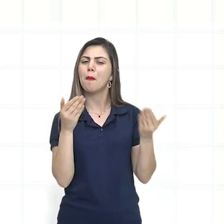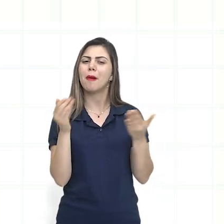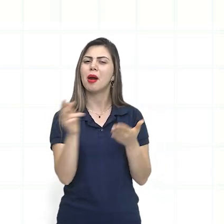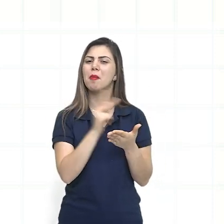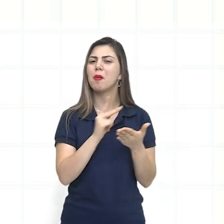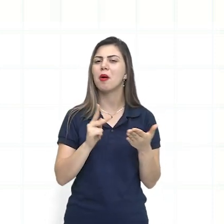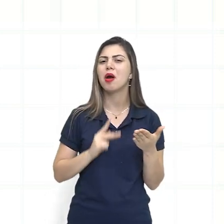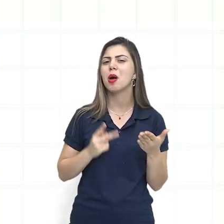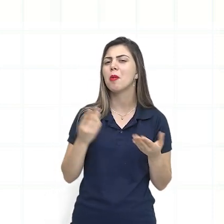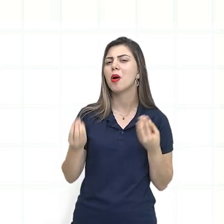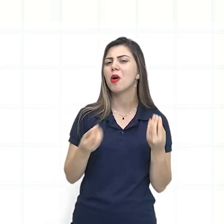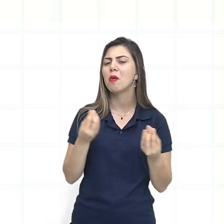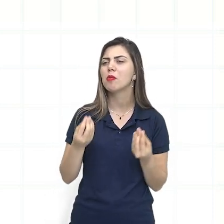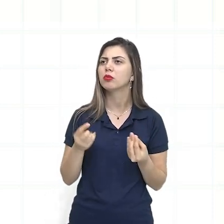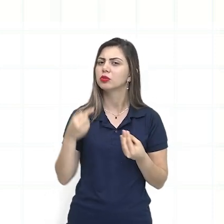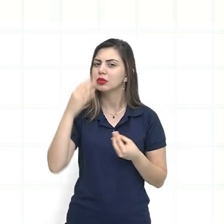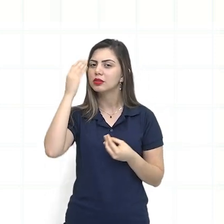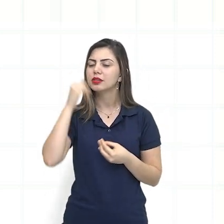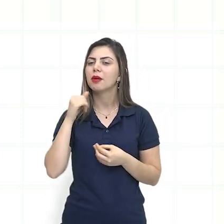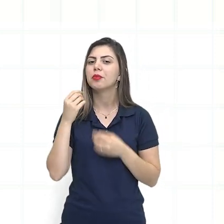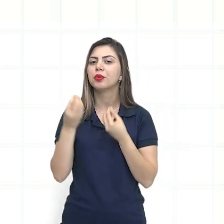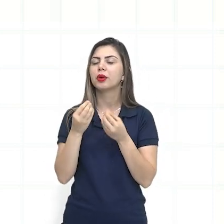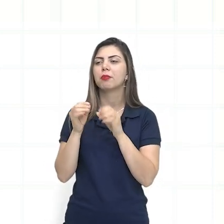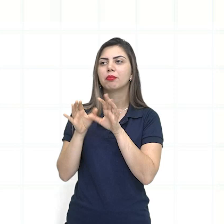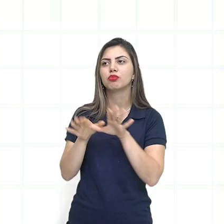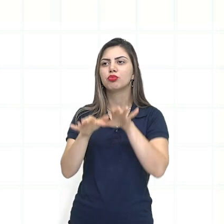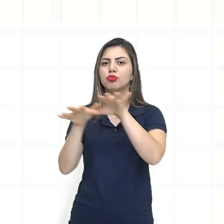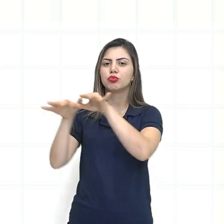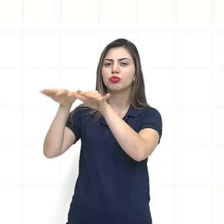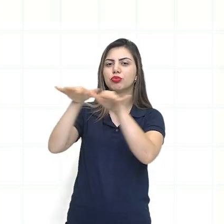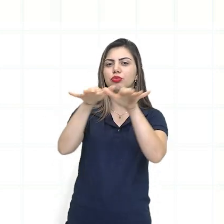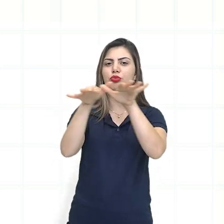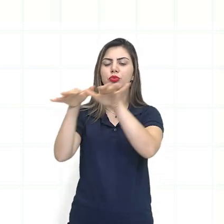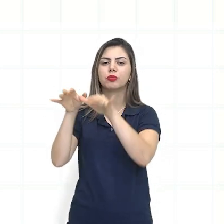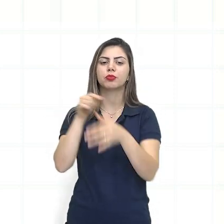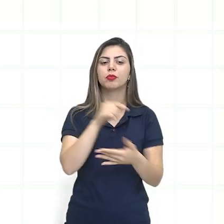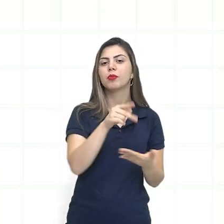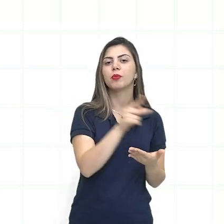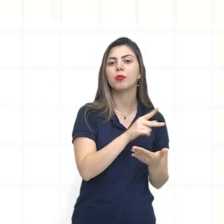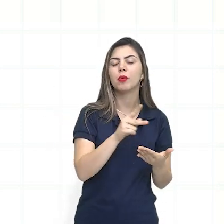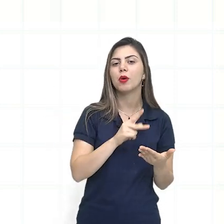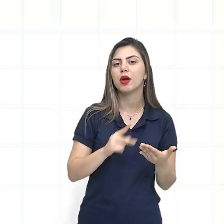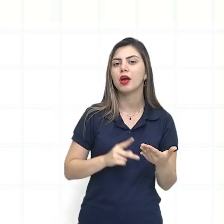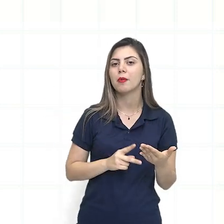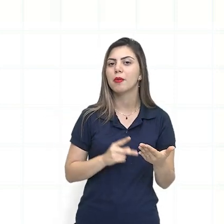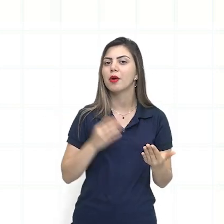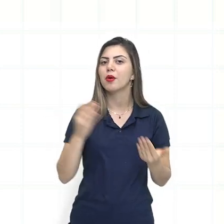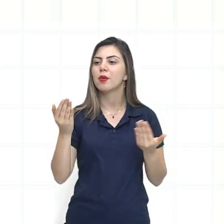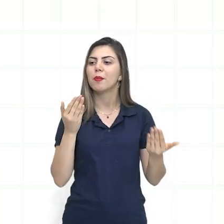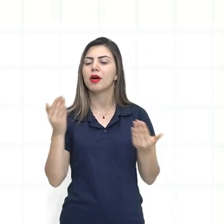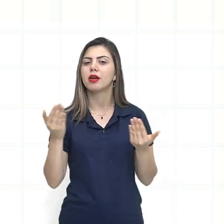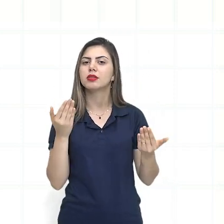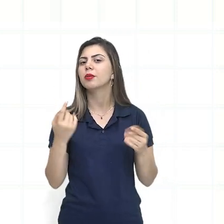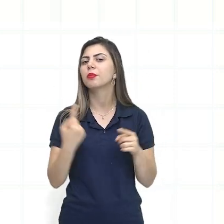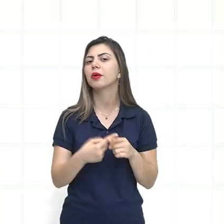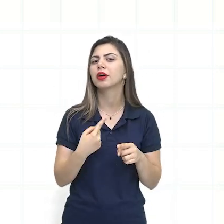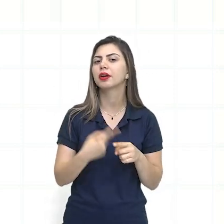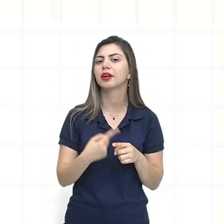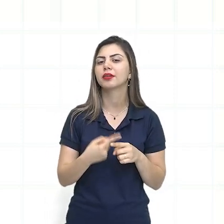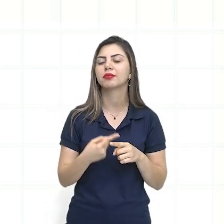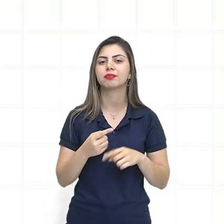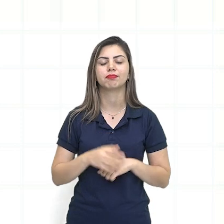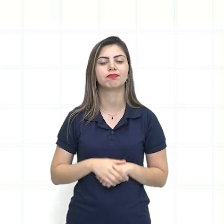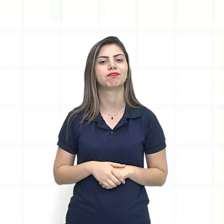com pássaro? Se os pássaros voam e os poemas estão sendo comparados aos pássaros,